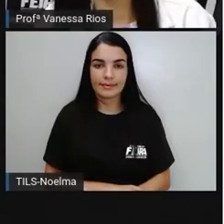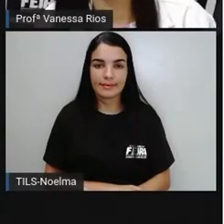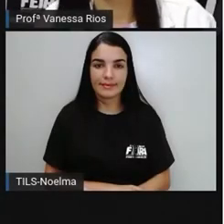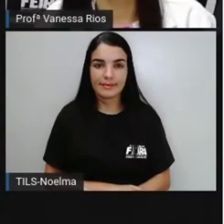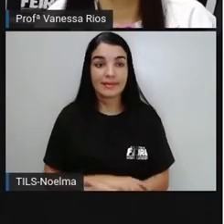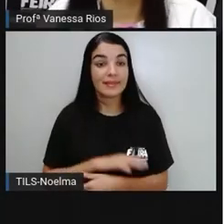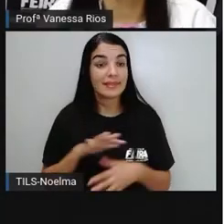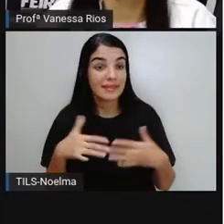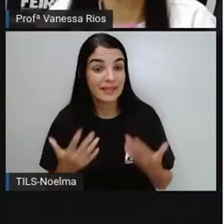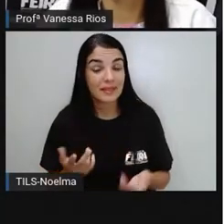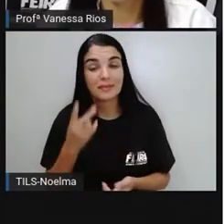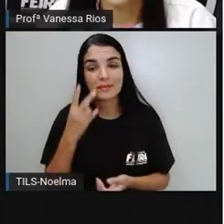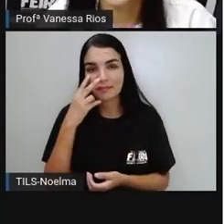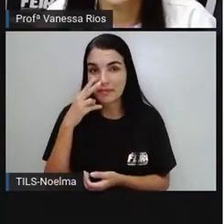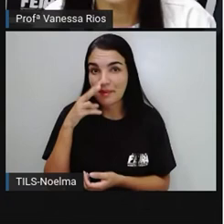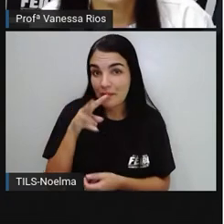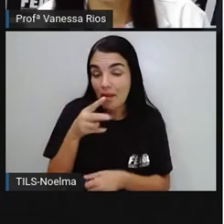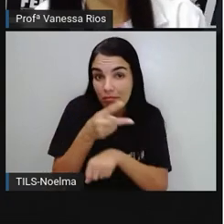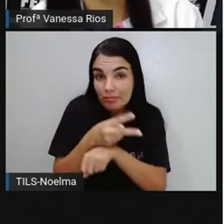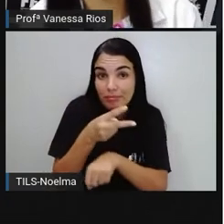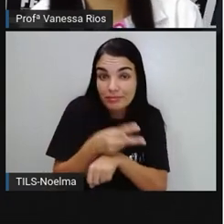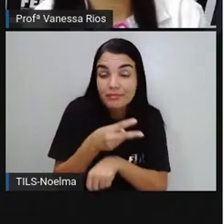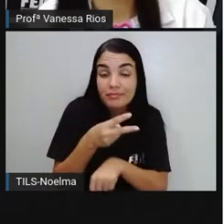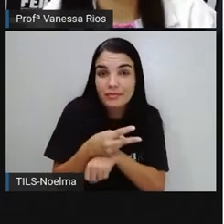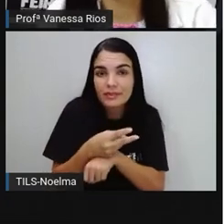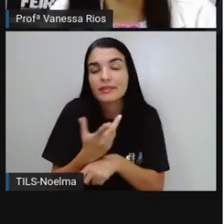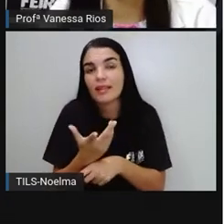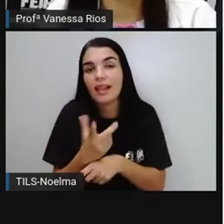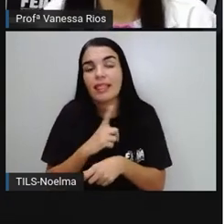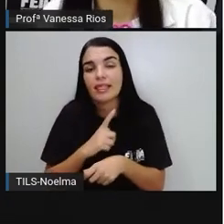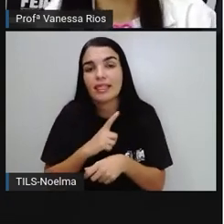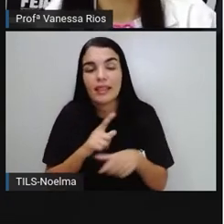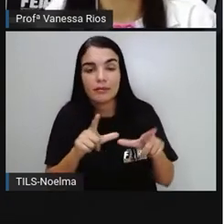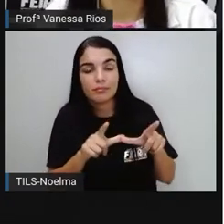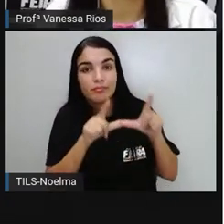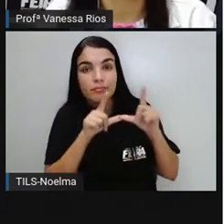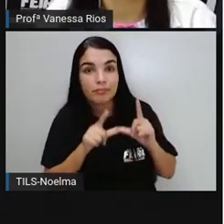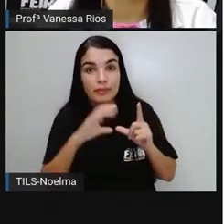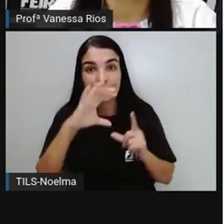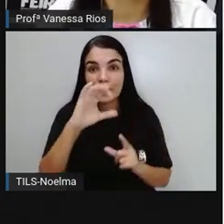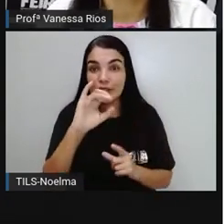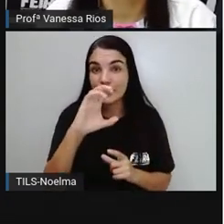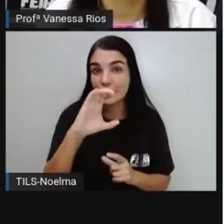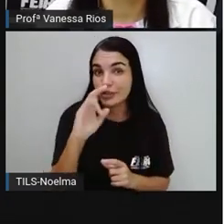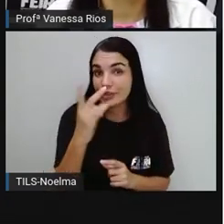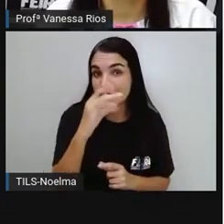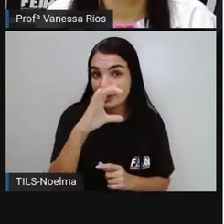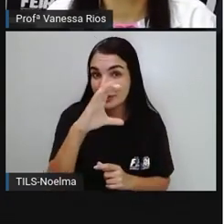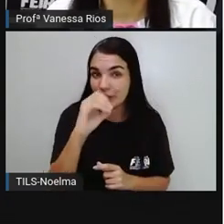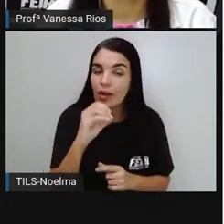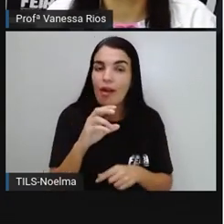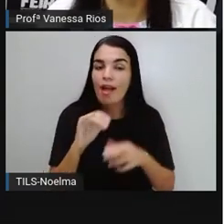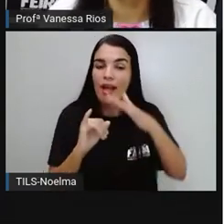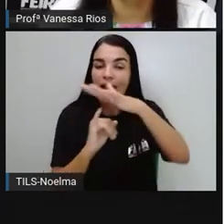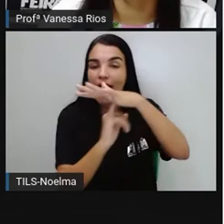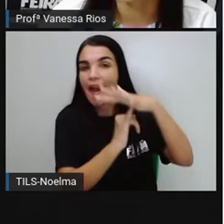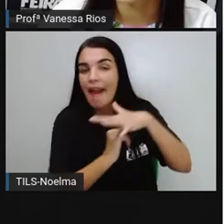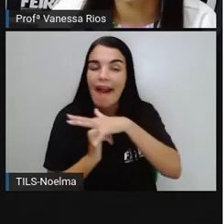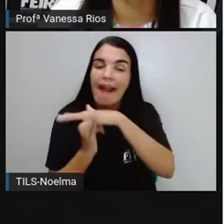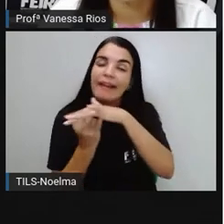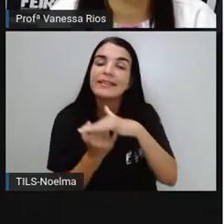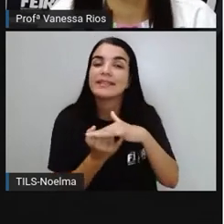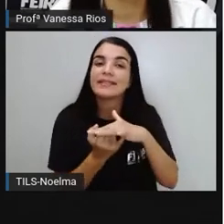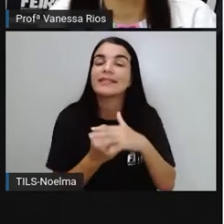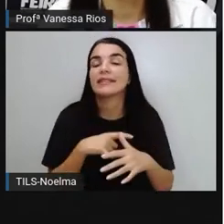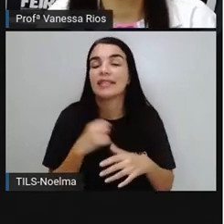Pronto, observando aí o vídeo, não é? E o episódio aí de Chico na Ilha das Urubebas, a gente observa a importância